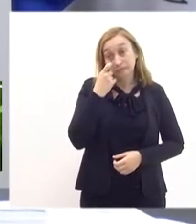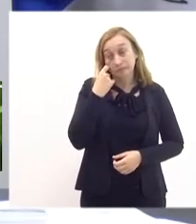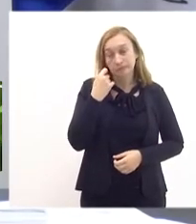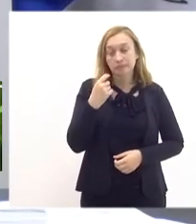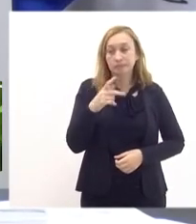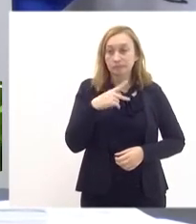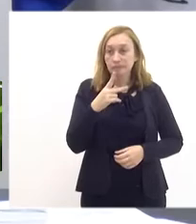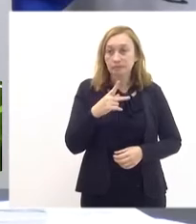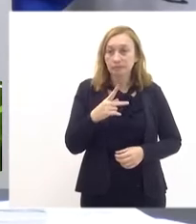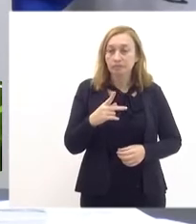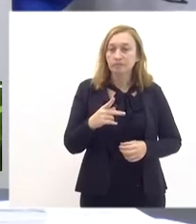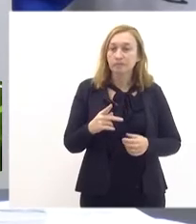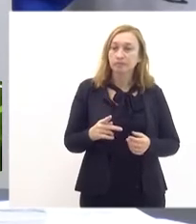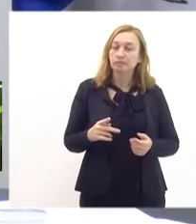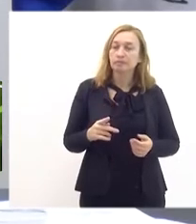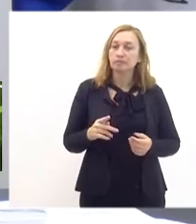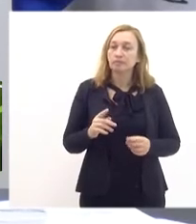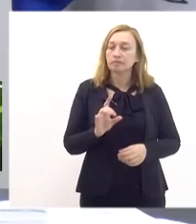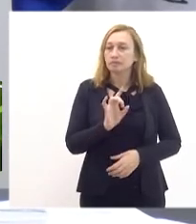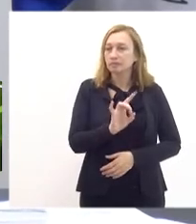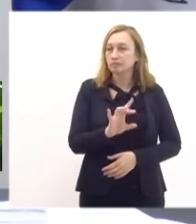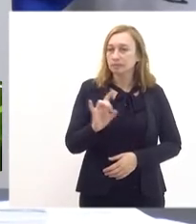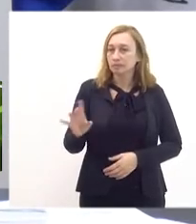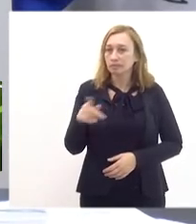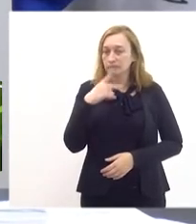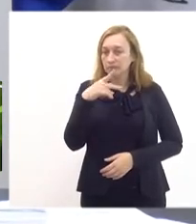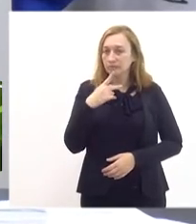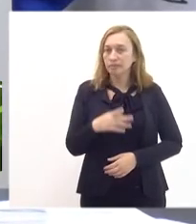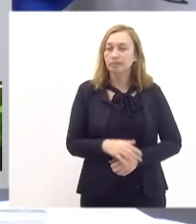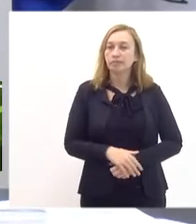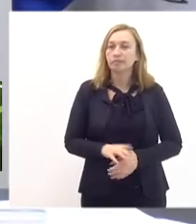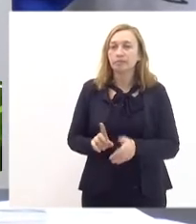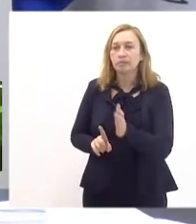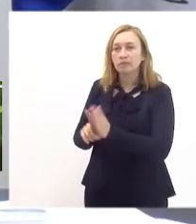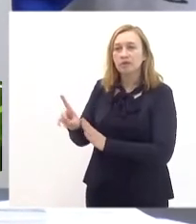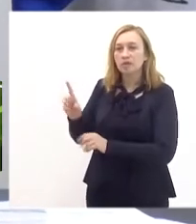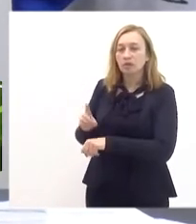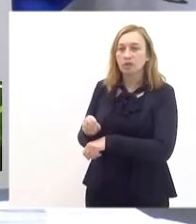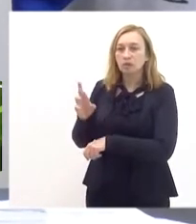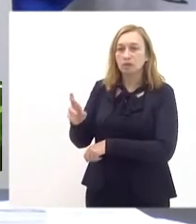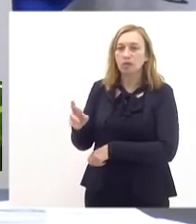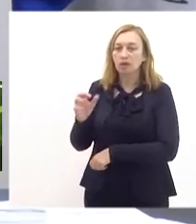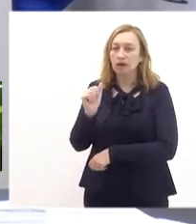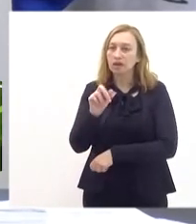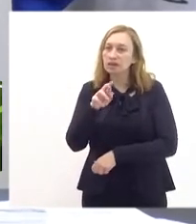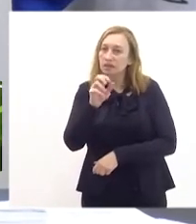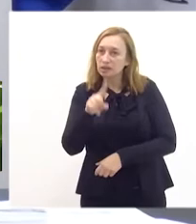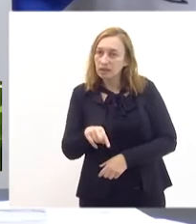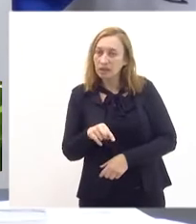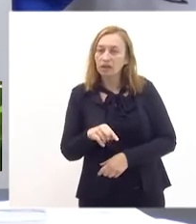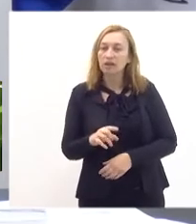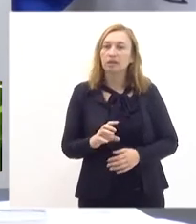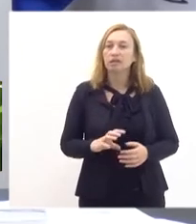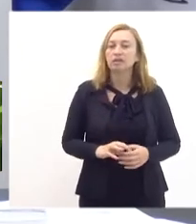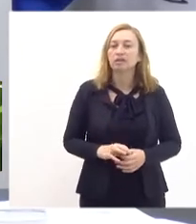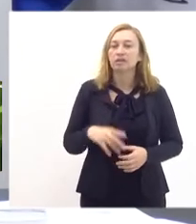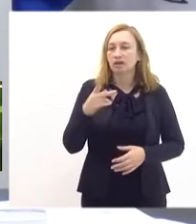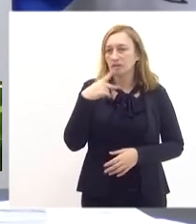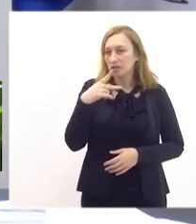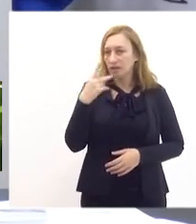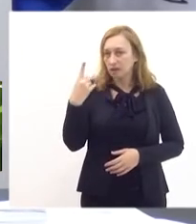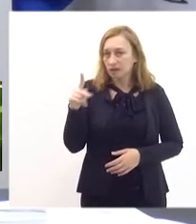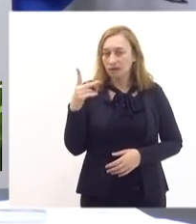alternando as bancadas. Perguntou o doutor André Urim, e abrir a palavra a ele para os comentários que ele